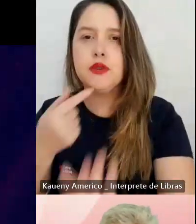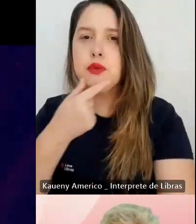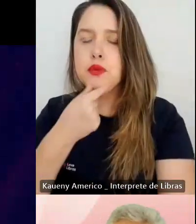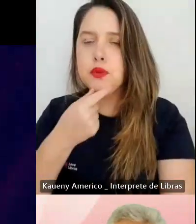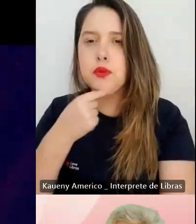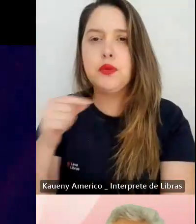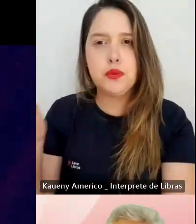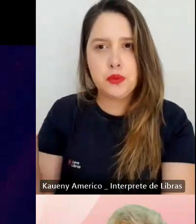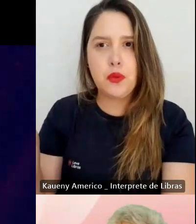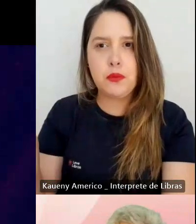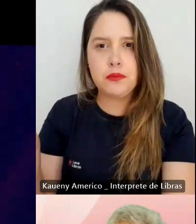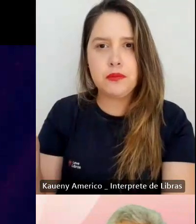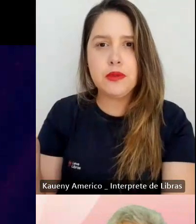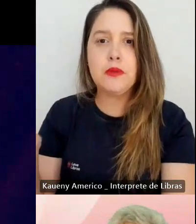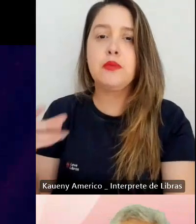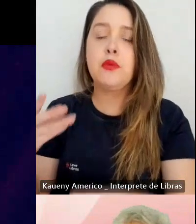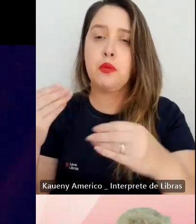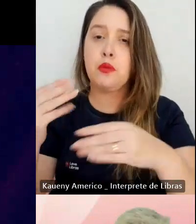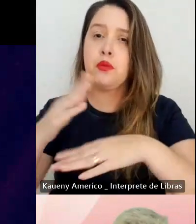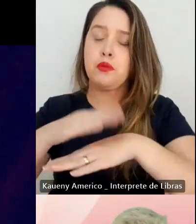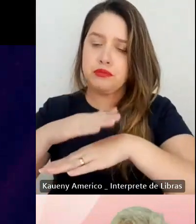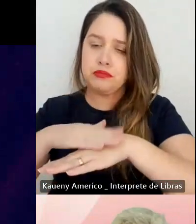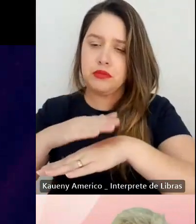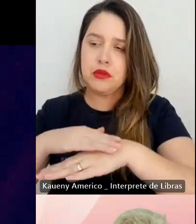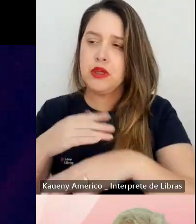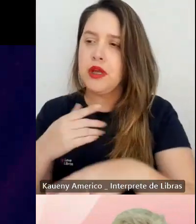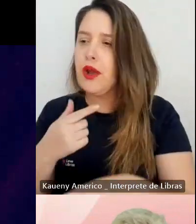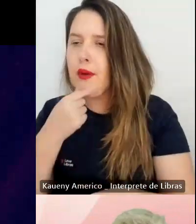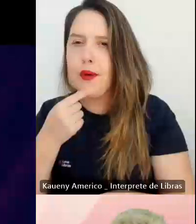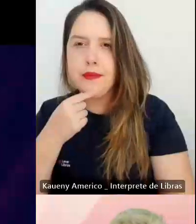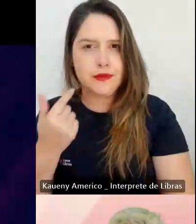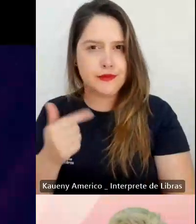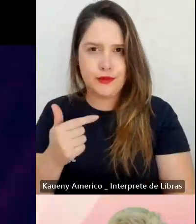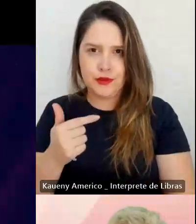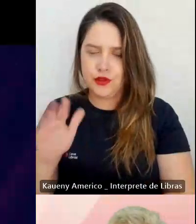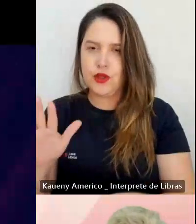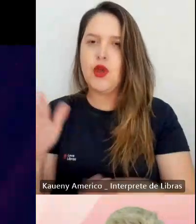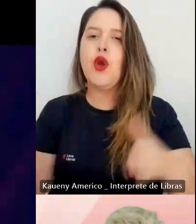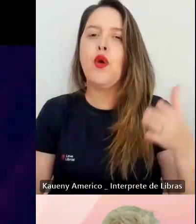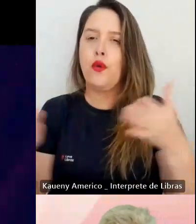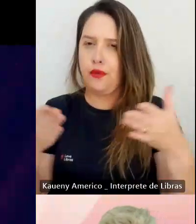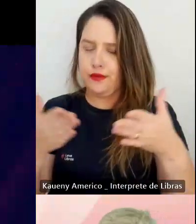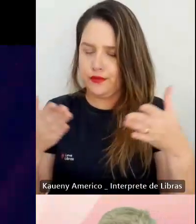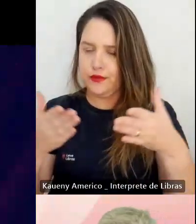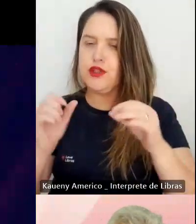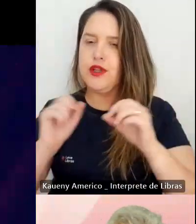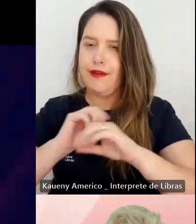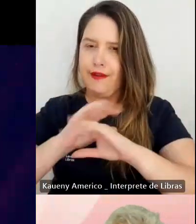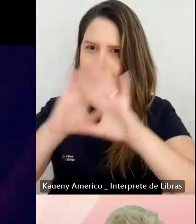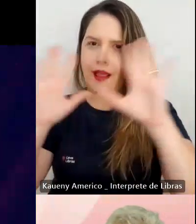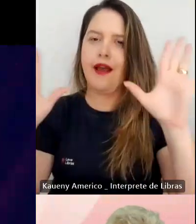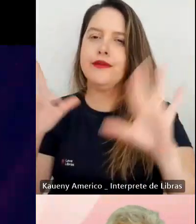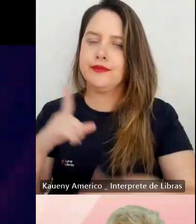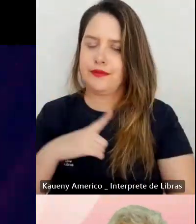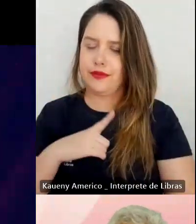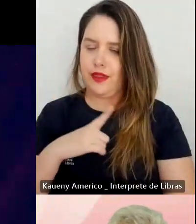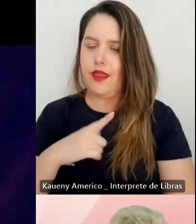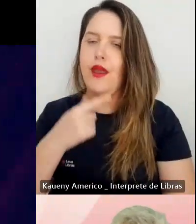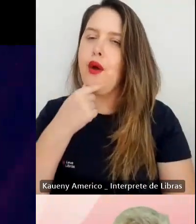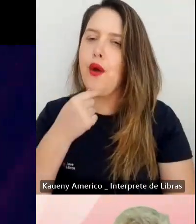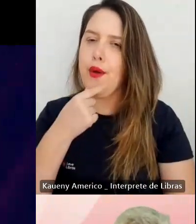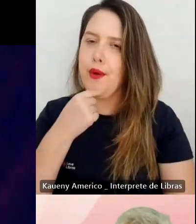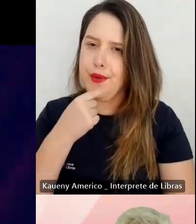Por muito tempo achou-se que homem não tinha. Então hoje fica aqui já claro que existe. O homem também tem